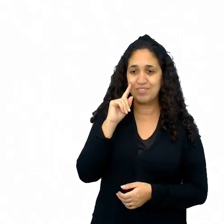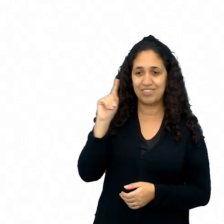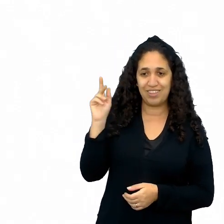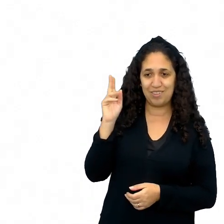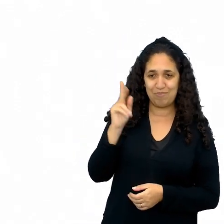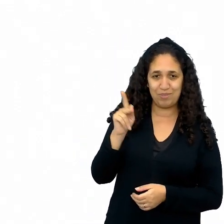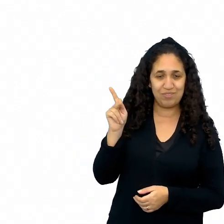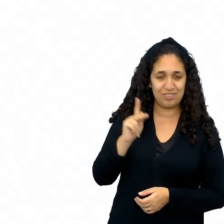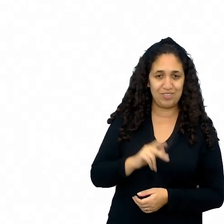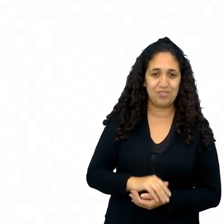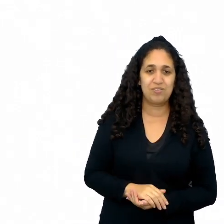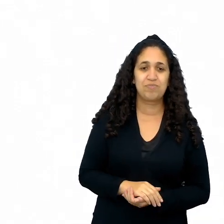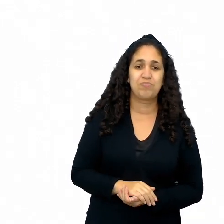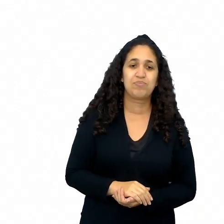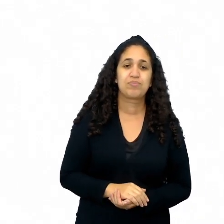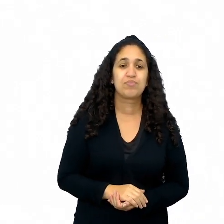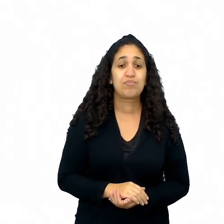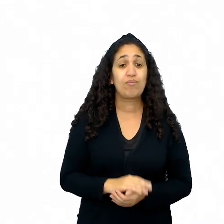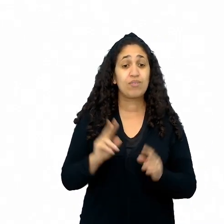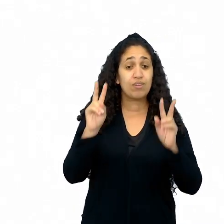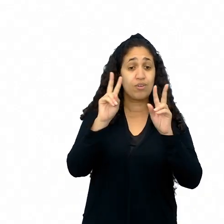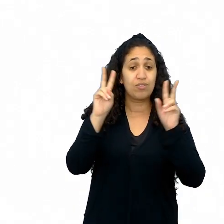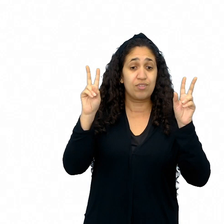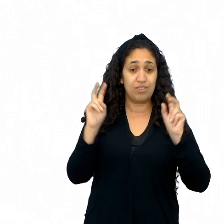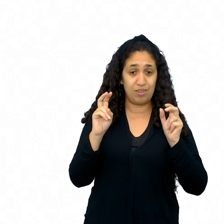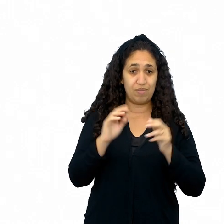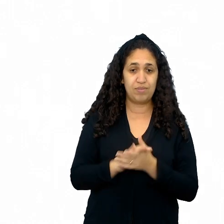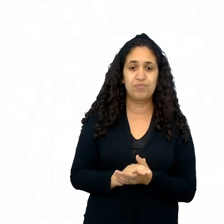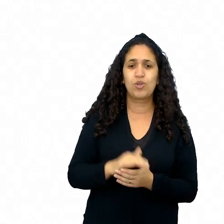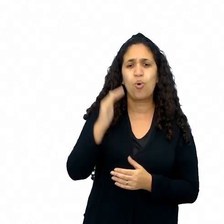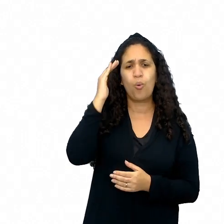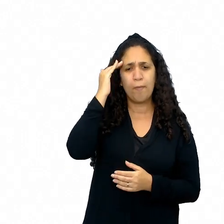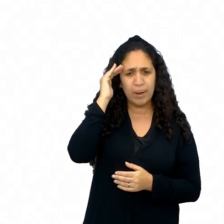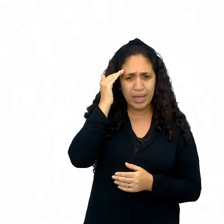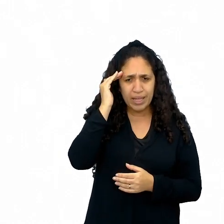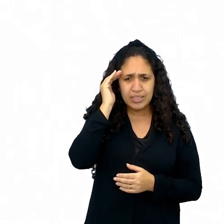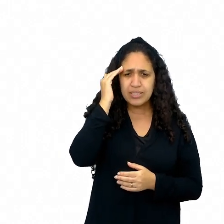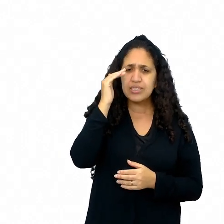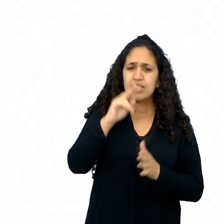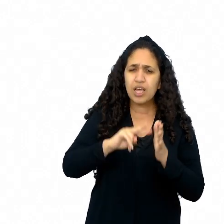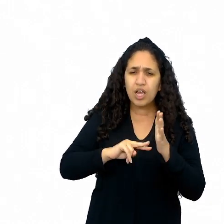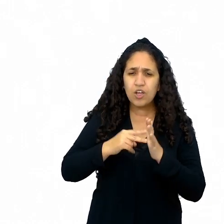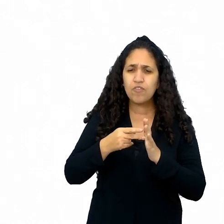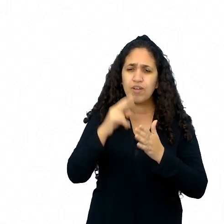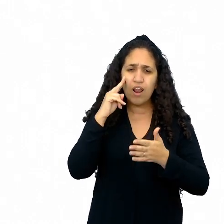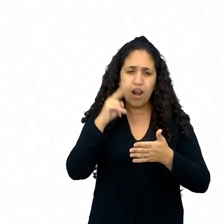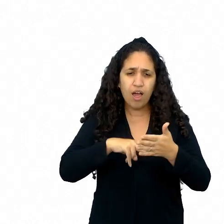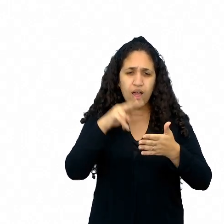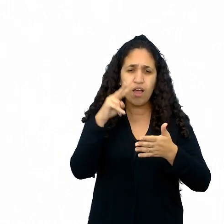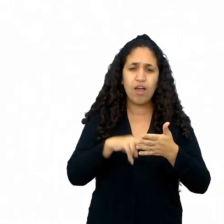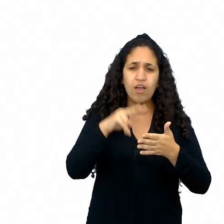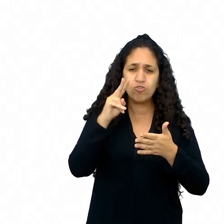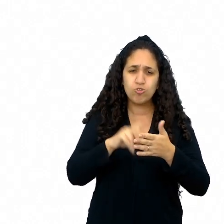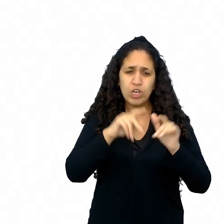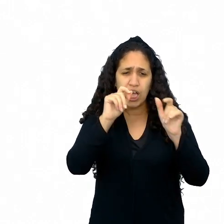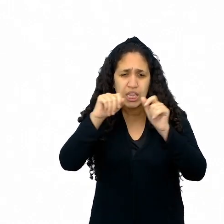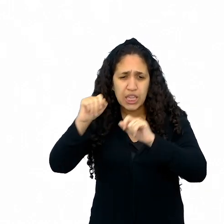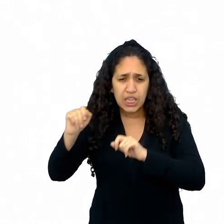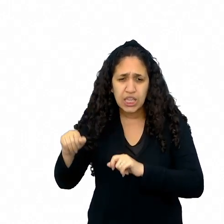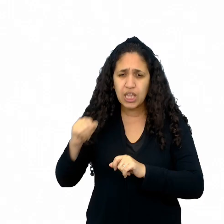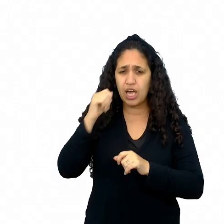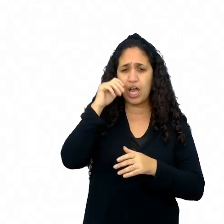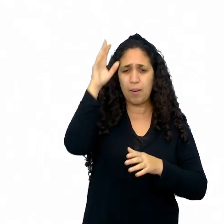professores. Temos hoje o tema Compreensão e Significação Leitora, possibilidades de aprendizagem a partir da sequência